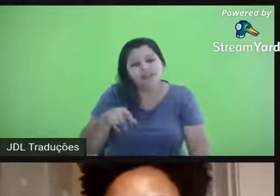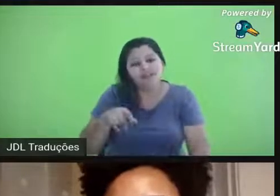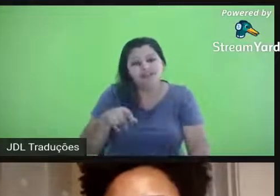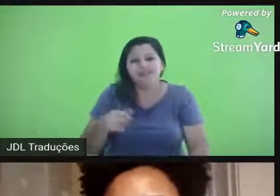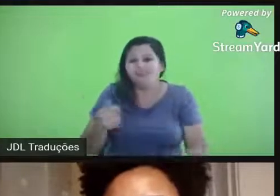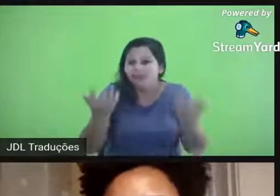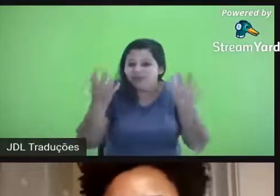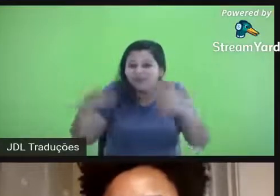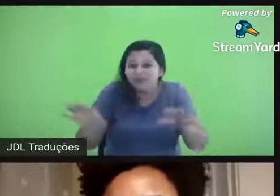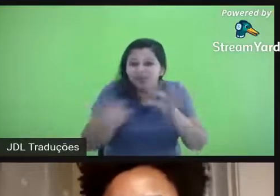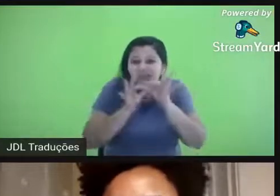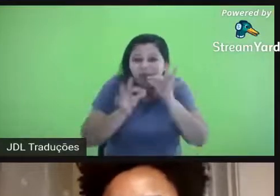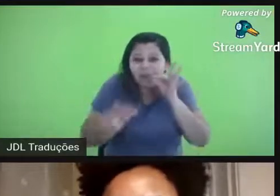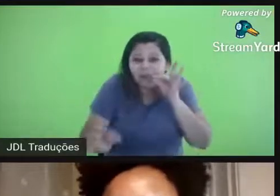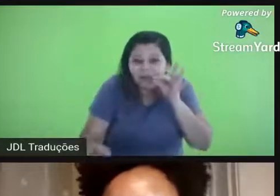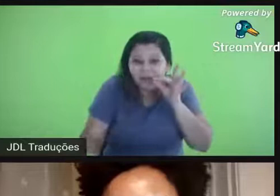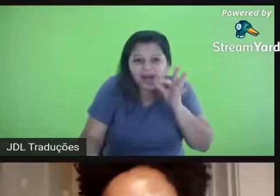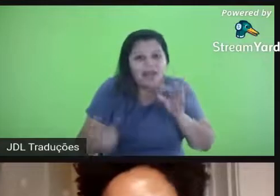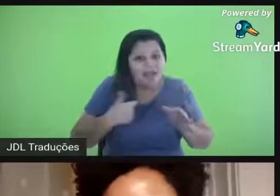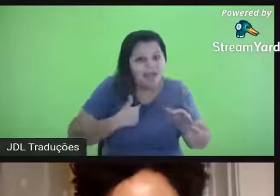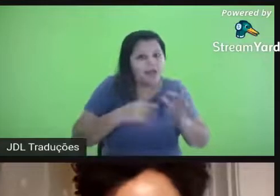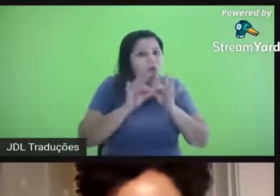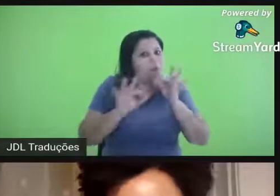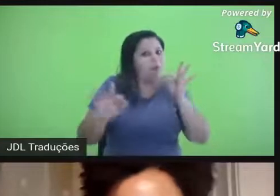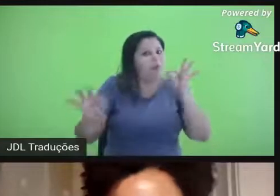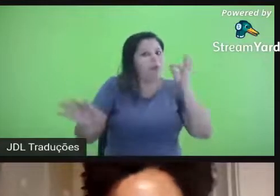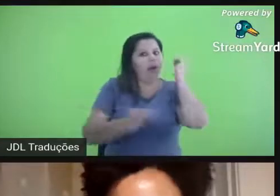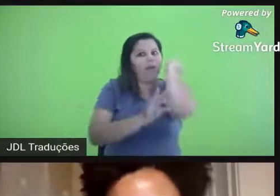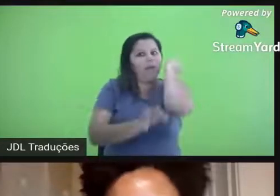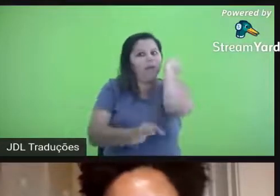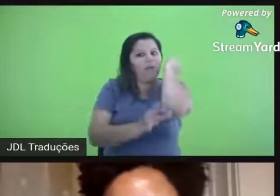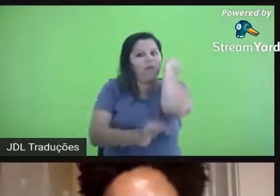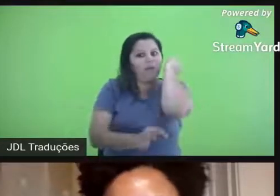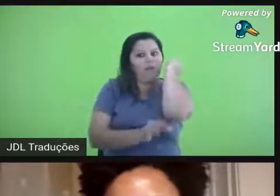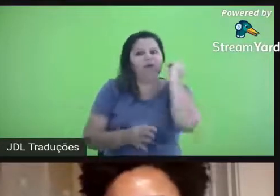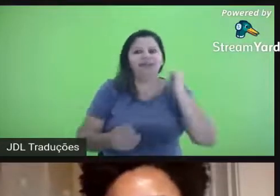estender tanto, porque se deixar, o papo vai solto aqui.